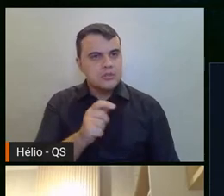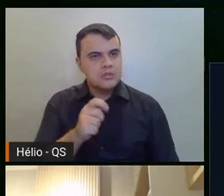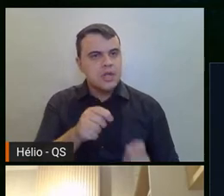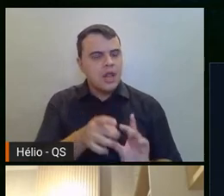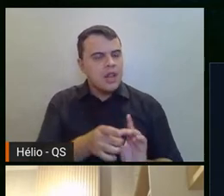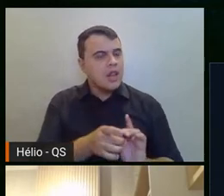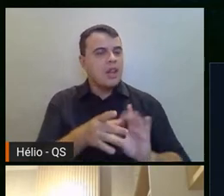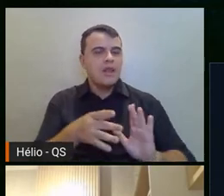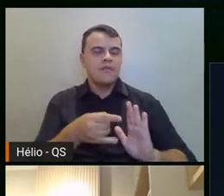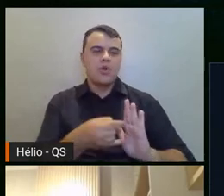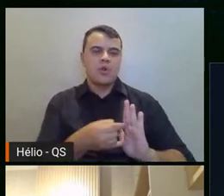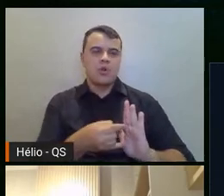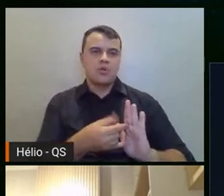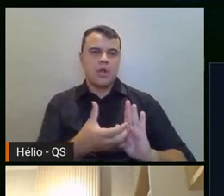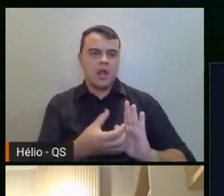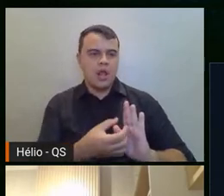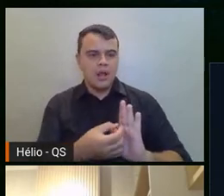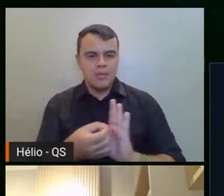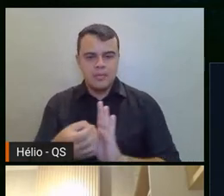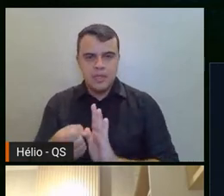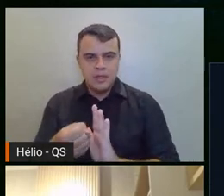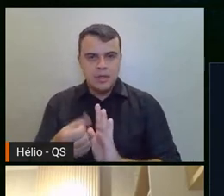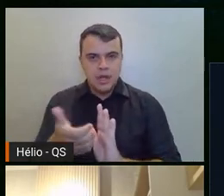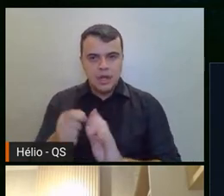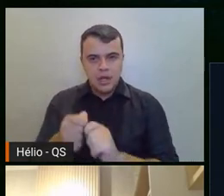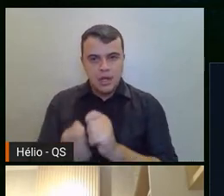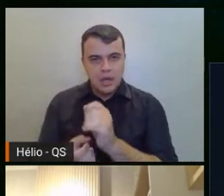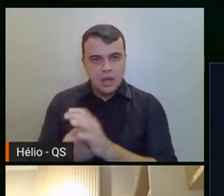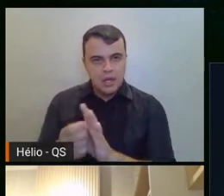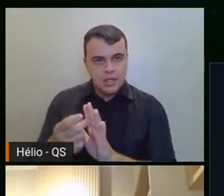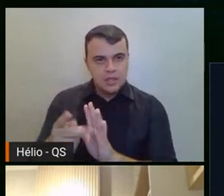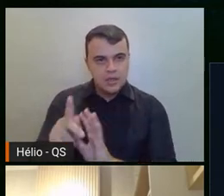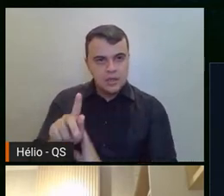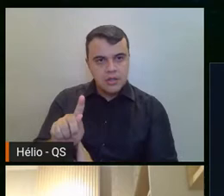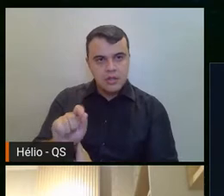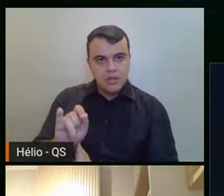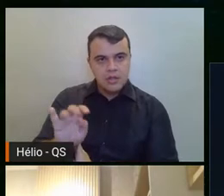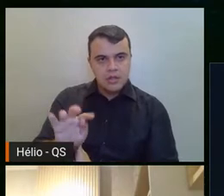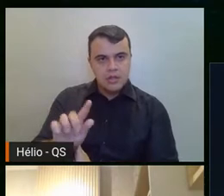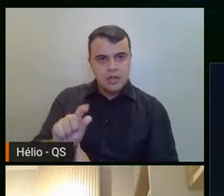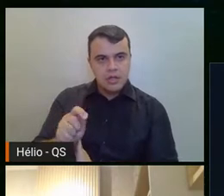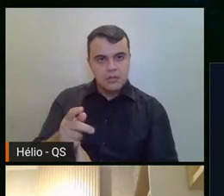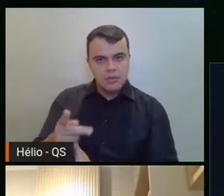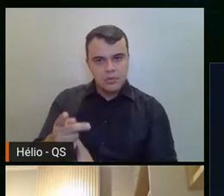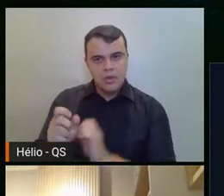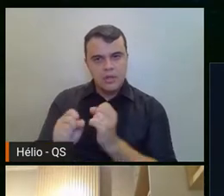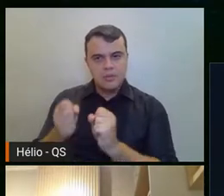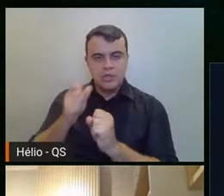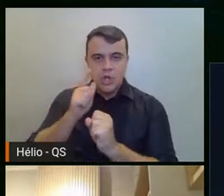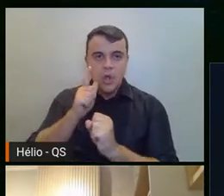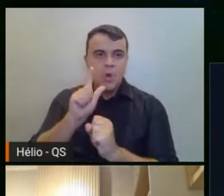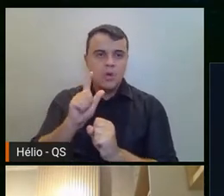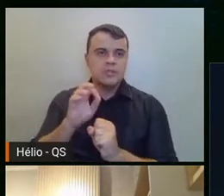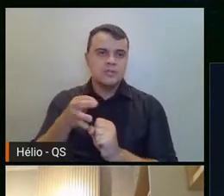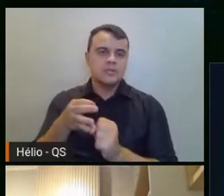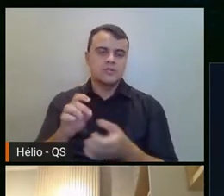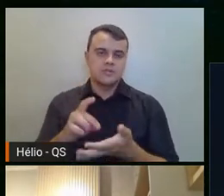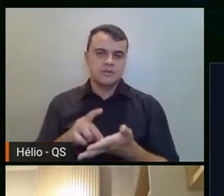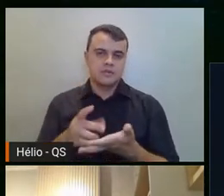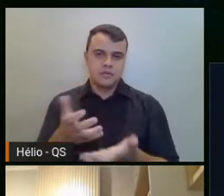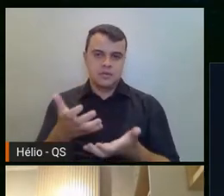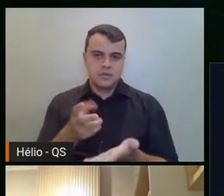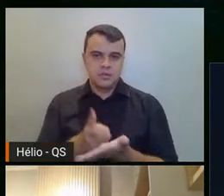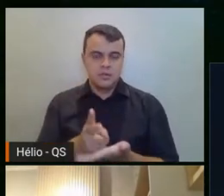se você quiser abrir a sua Startup né e criar o seu próprio kit Lab aí no domínio da sua empresa você consegue Então realmente a gente quis